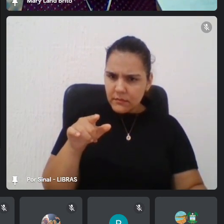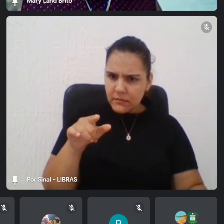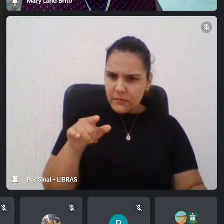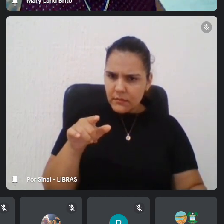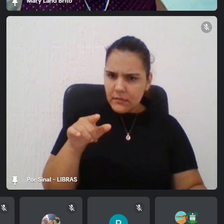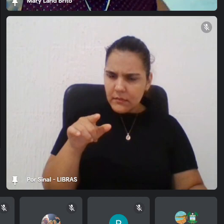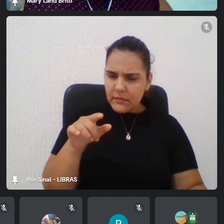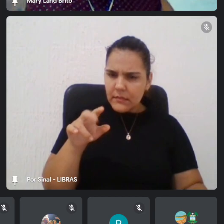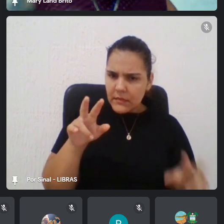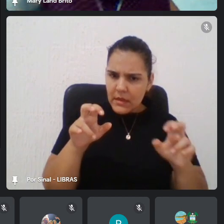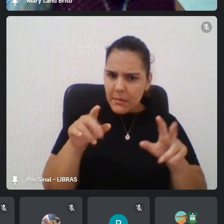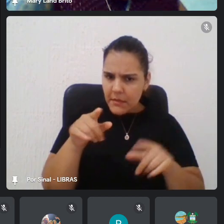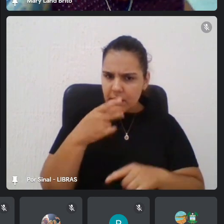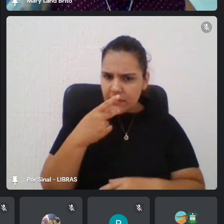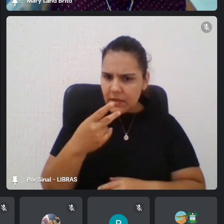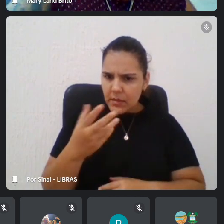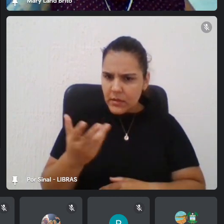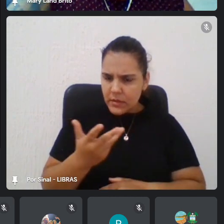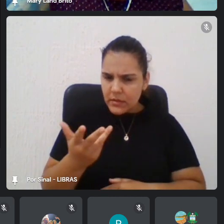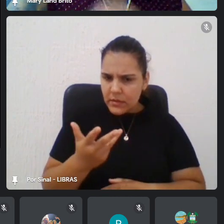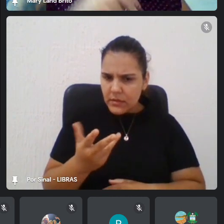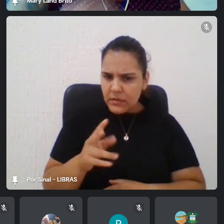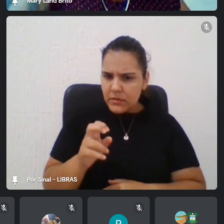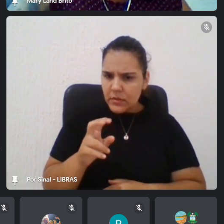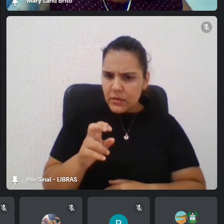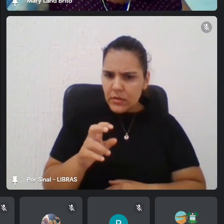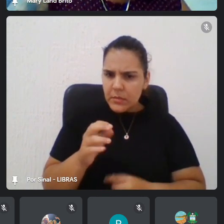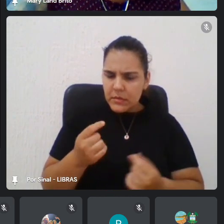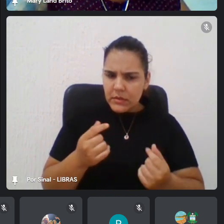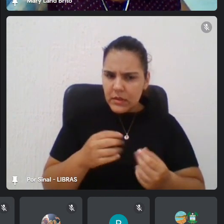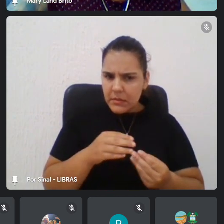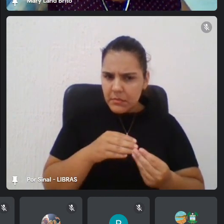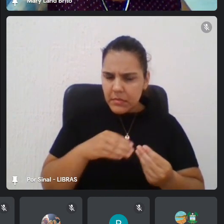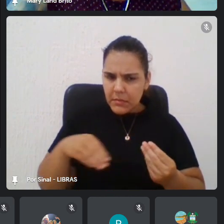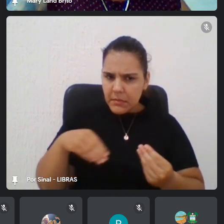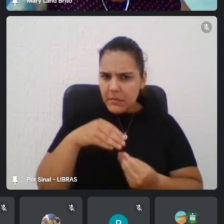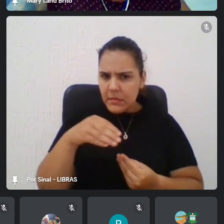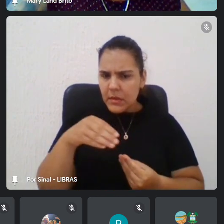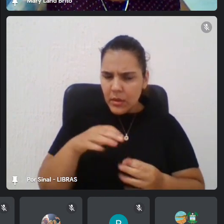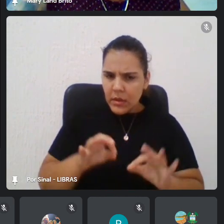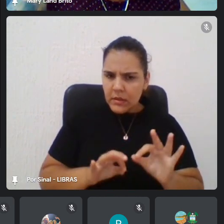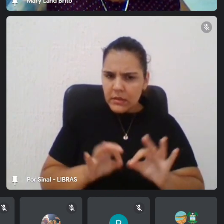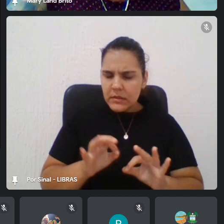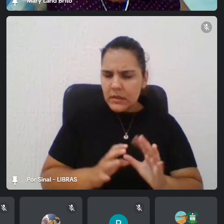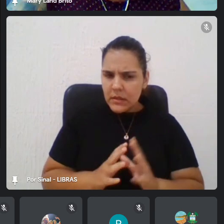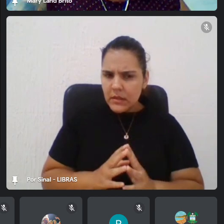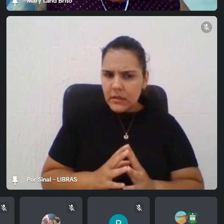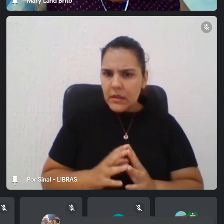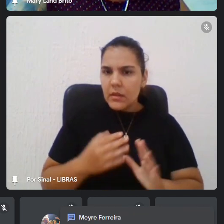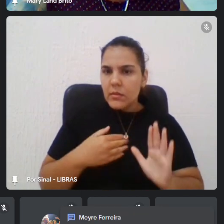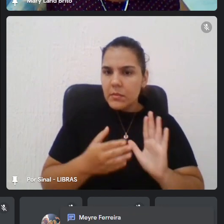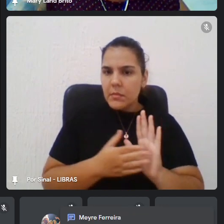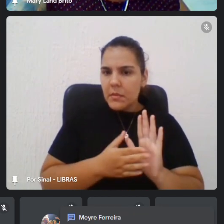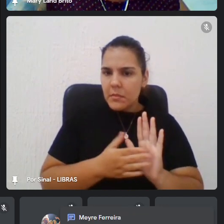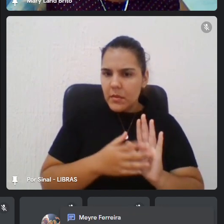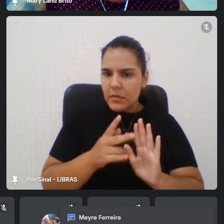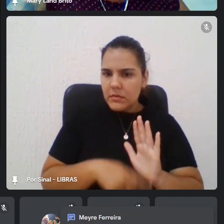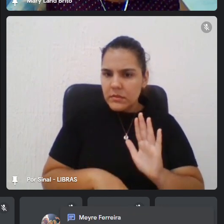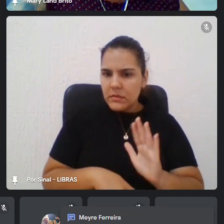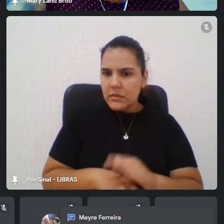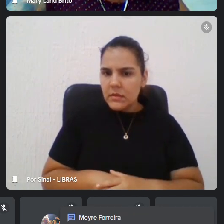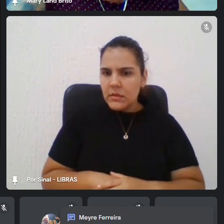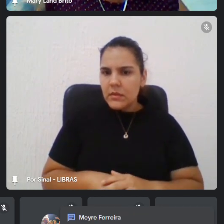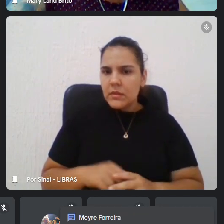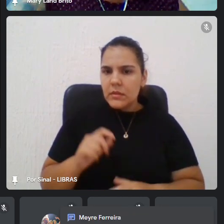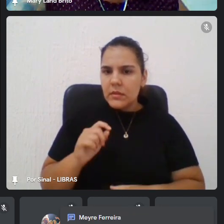você acabou de colocar, de remanejamento, a dificuldade do remanejamento, eu queria, então, colocar como proposição e que fosse um